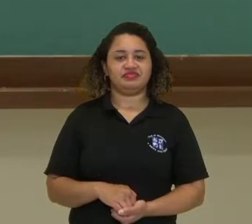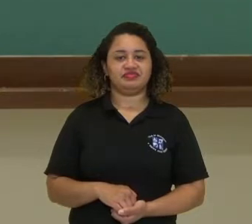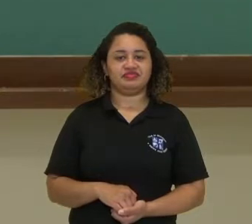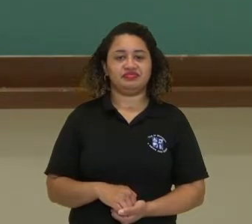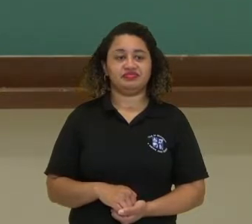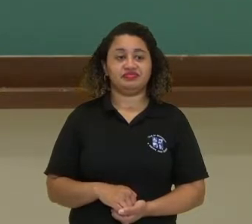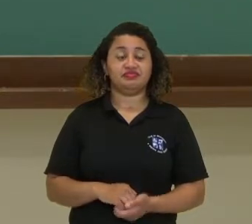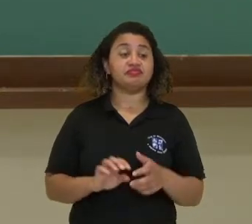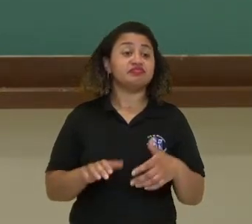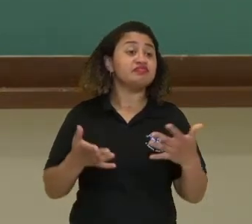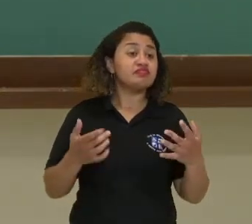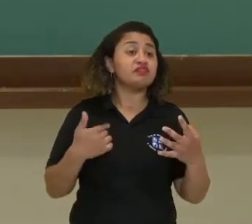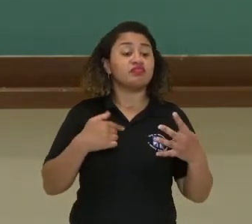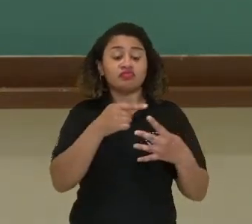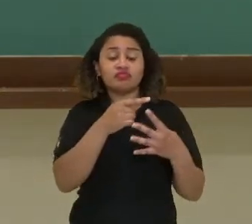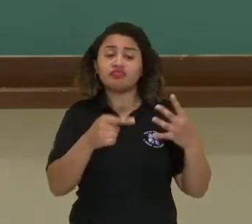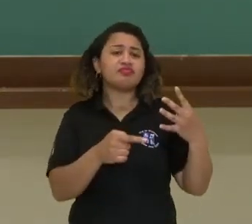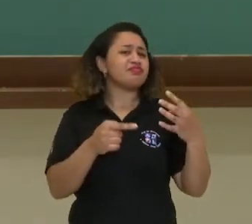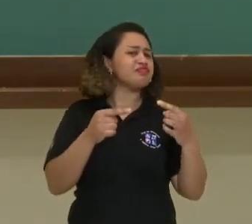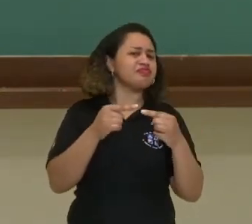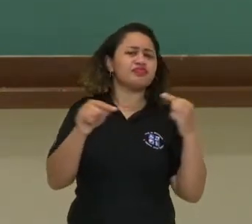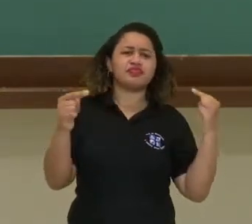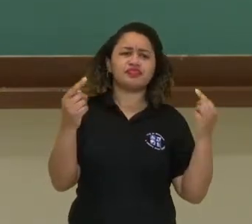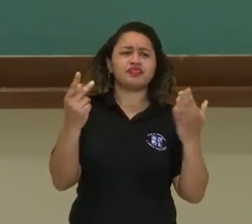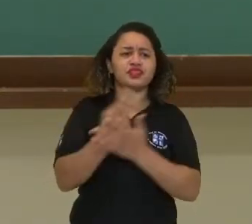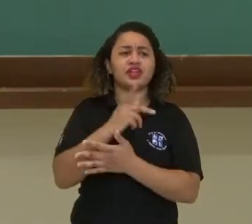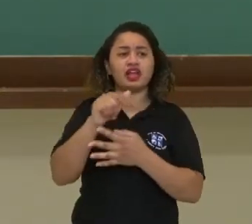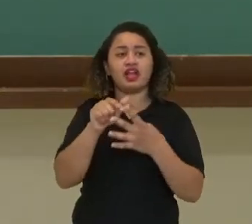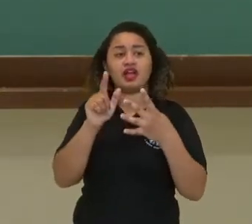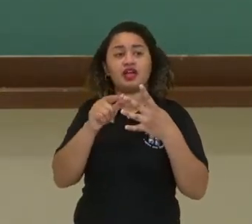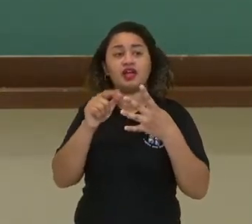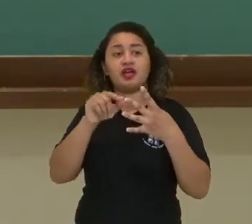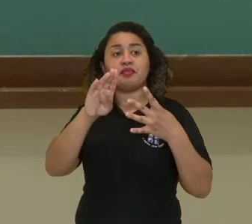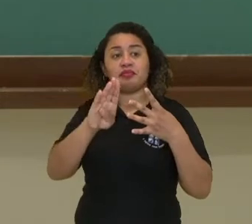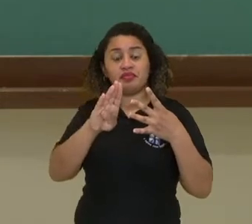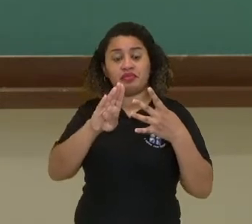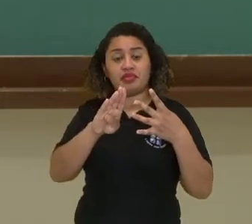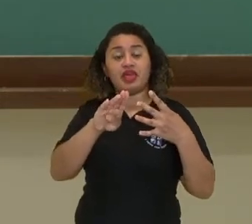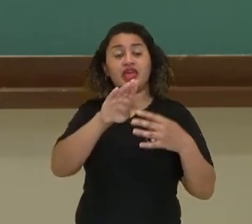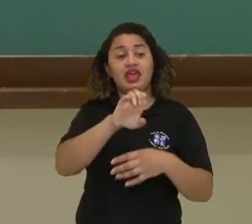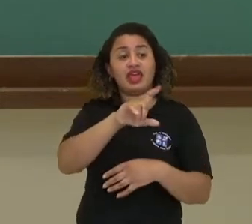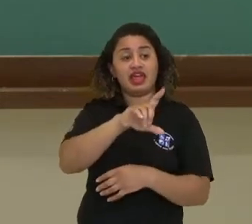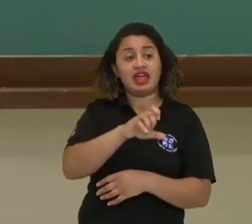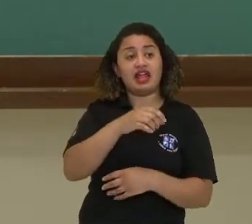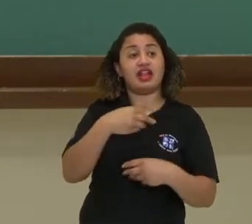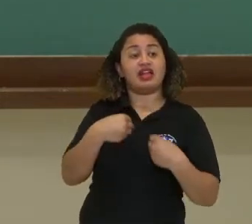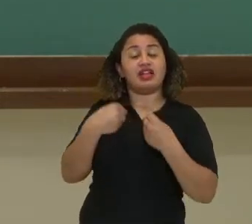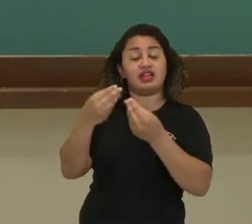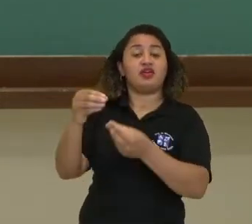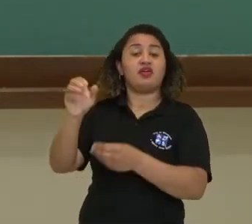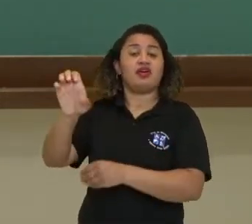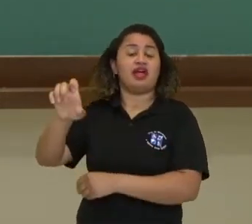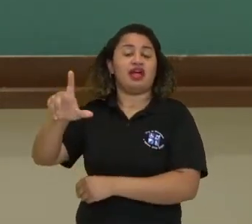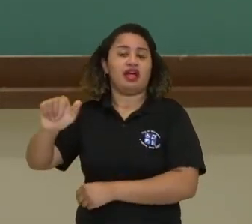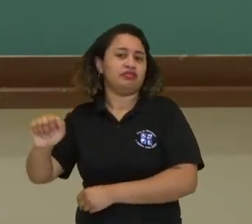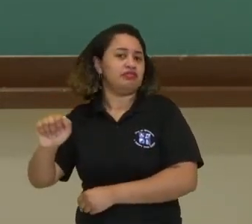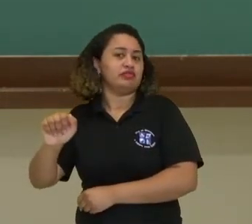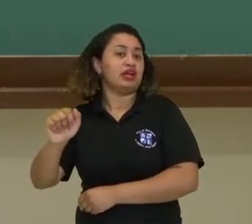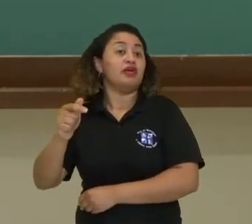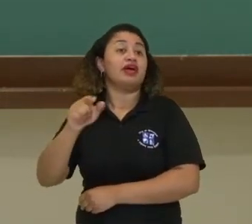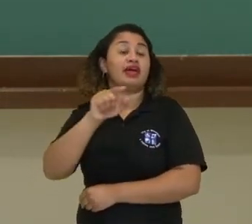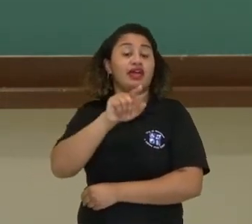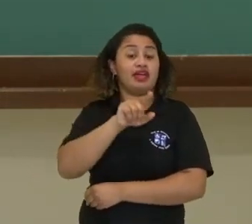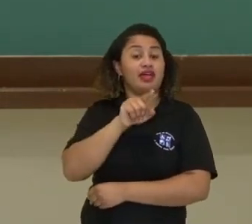Aqui, pessoal, aquela que está em desacordo é a letra B. Ele entregou ela. Teria que dizer ele a entregou ou